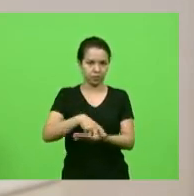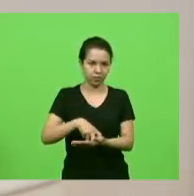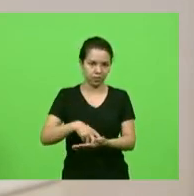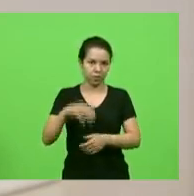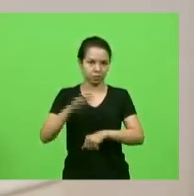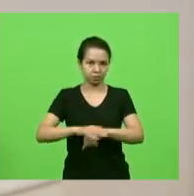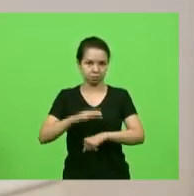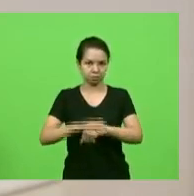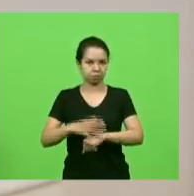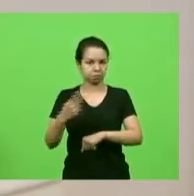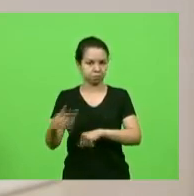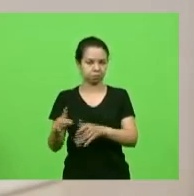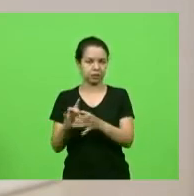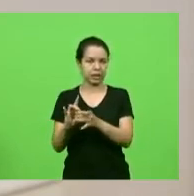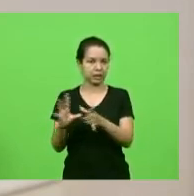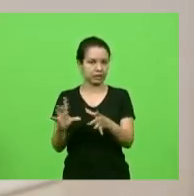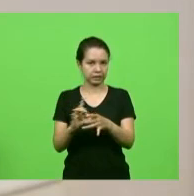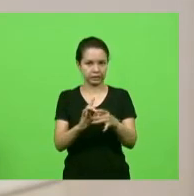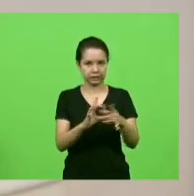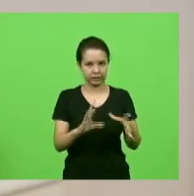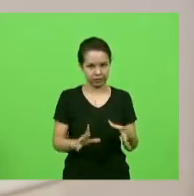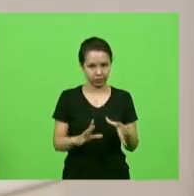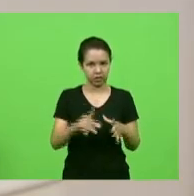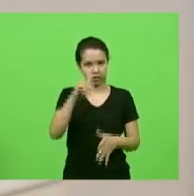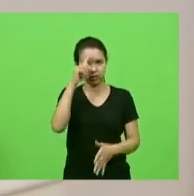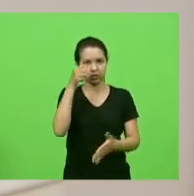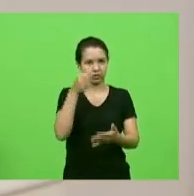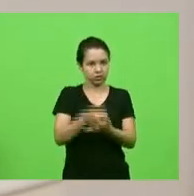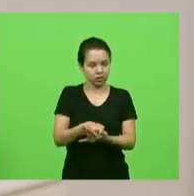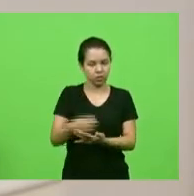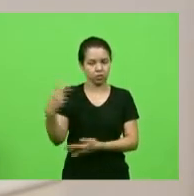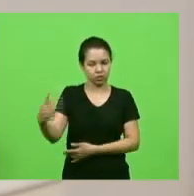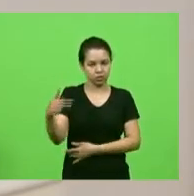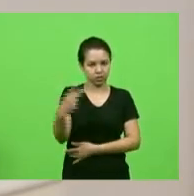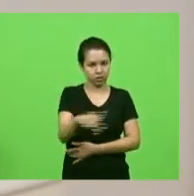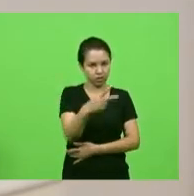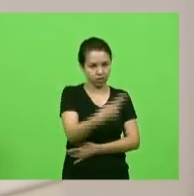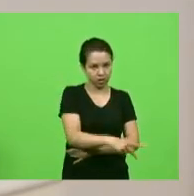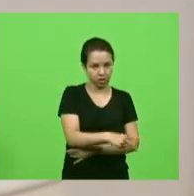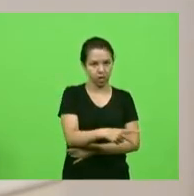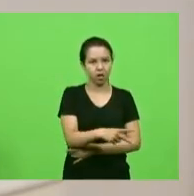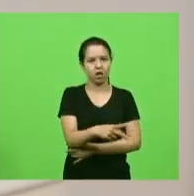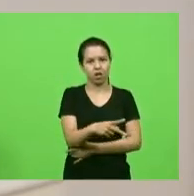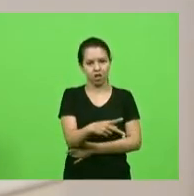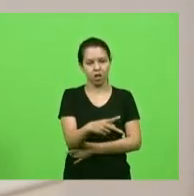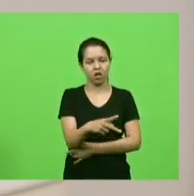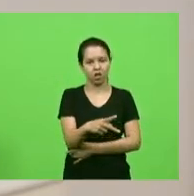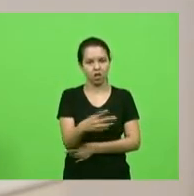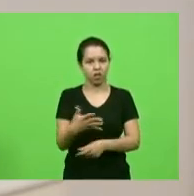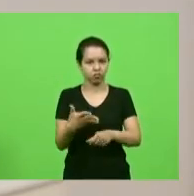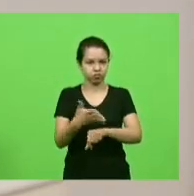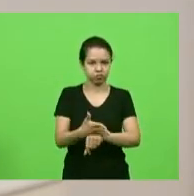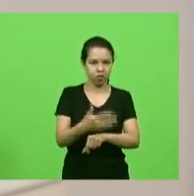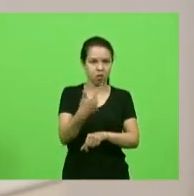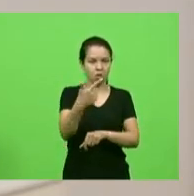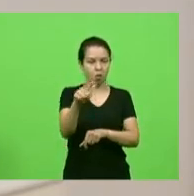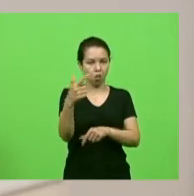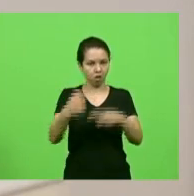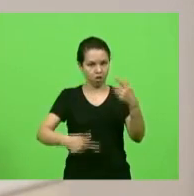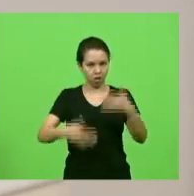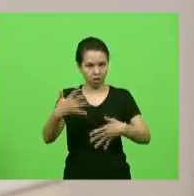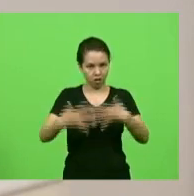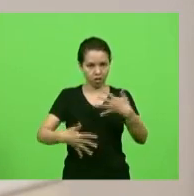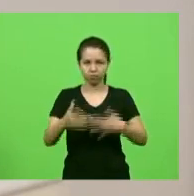modo que as decisões proferidas em qualquer delas não impliquem coisa julgada em relação às demais. Nessa